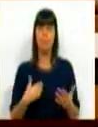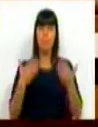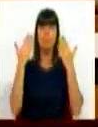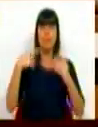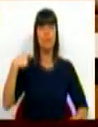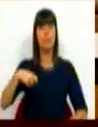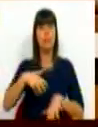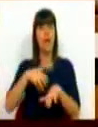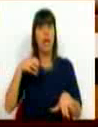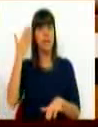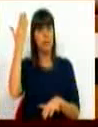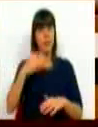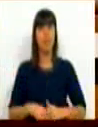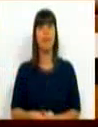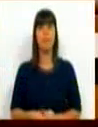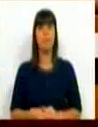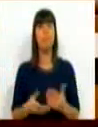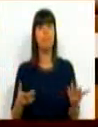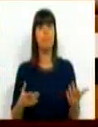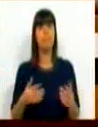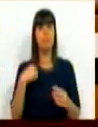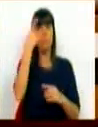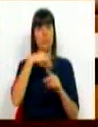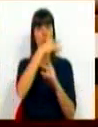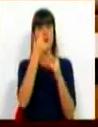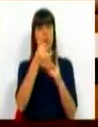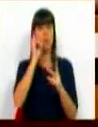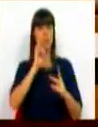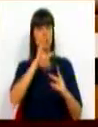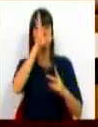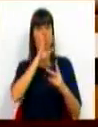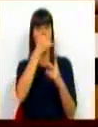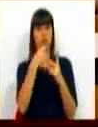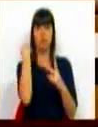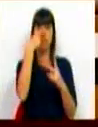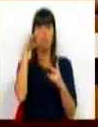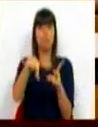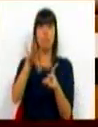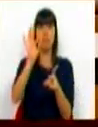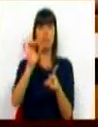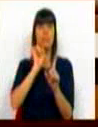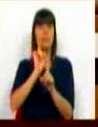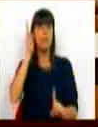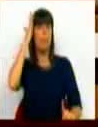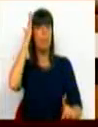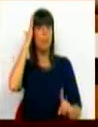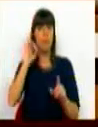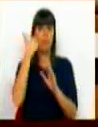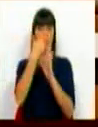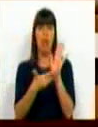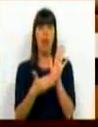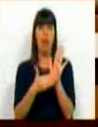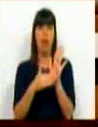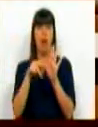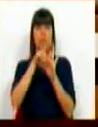Saúdo o Presidente da Assembleia, segunda figura do Estado, eleita segundo a previsão constitucional